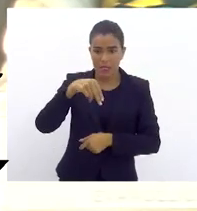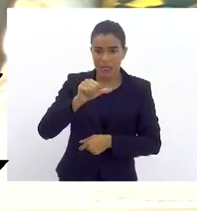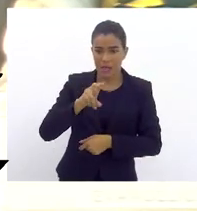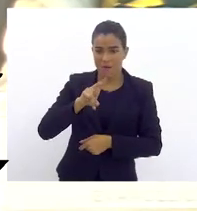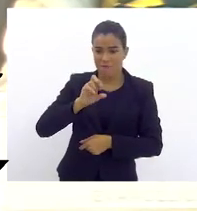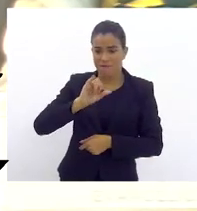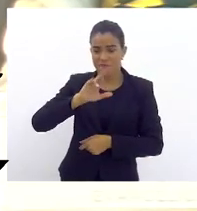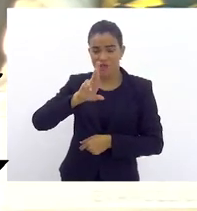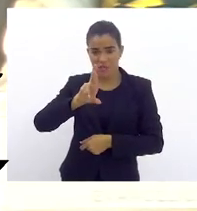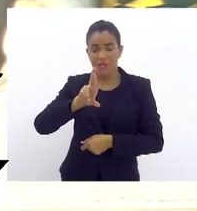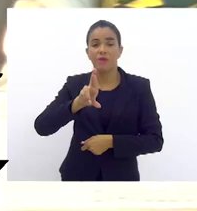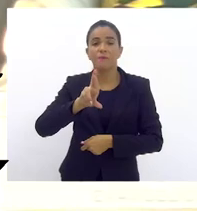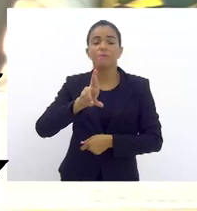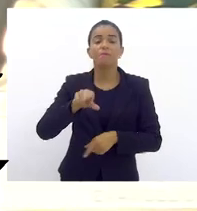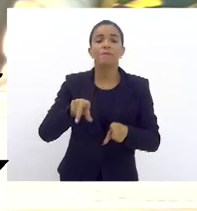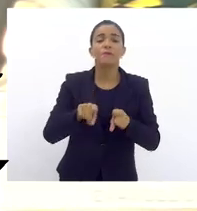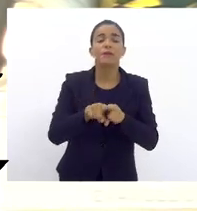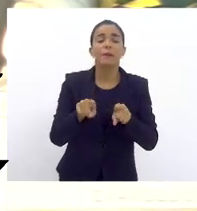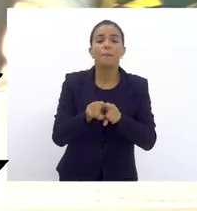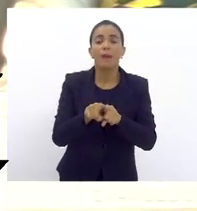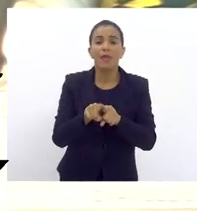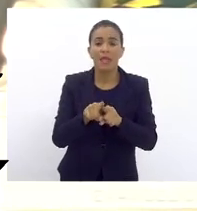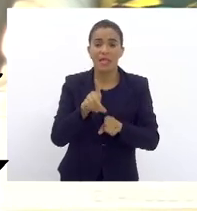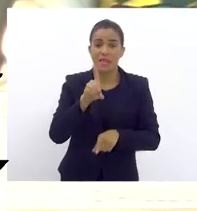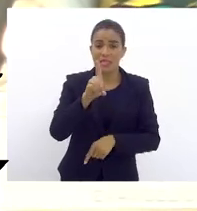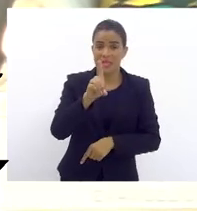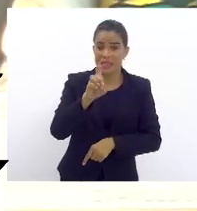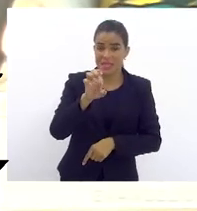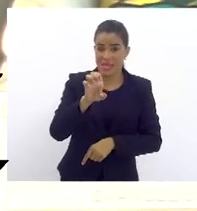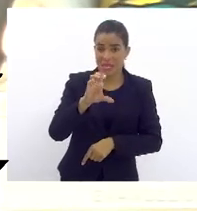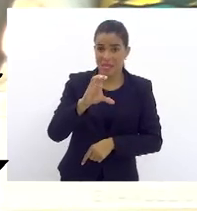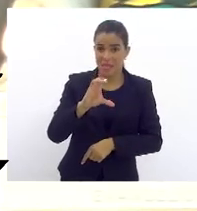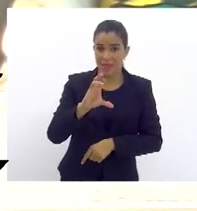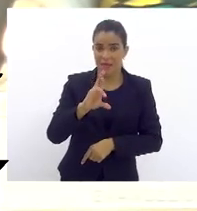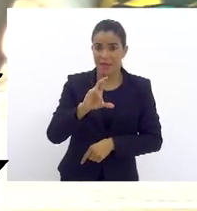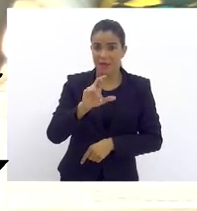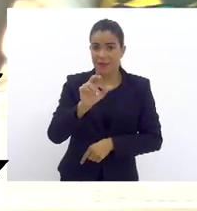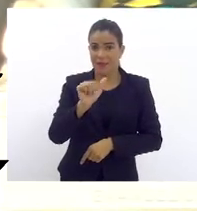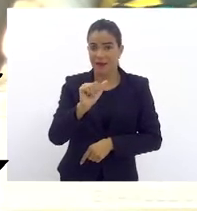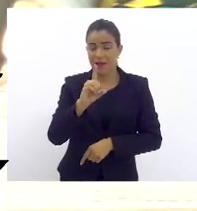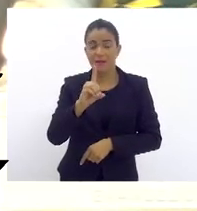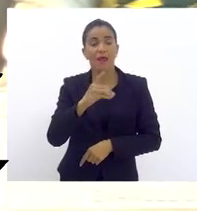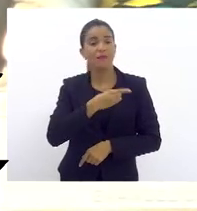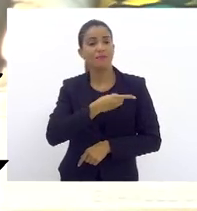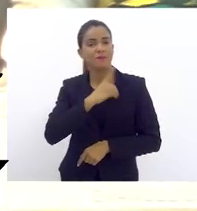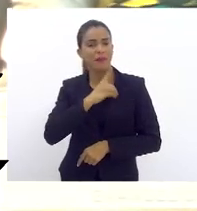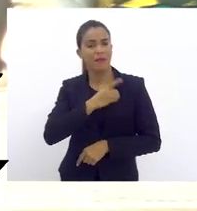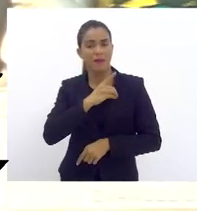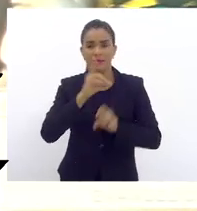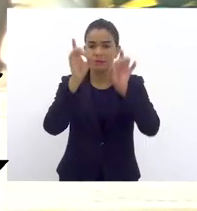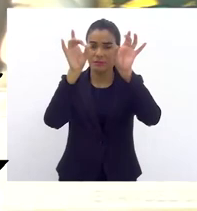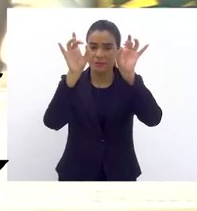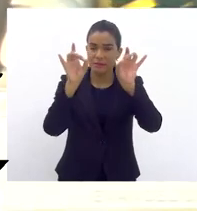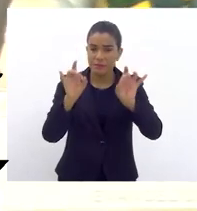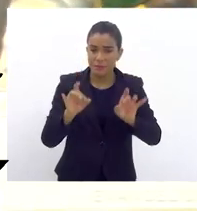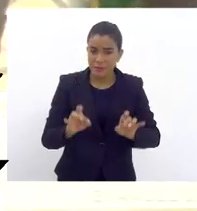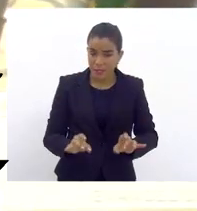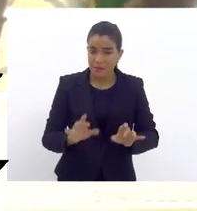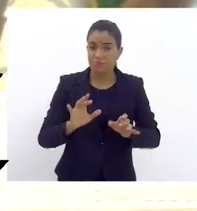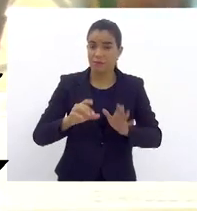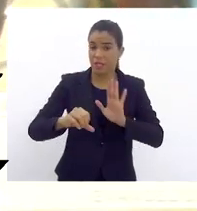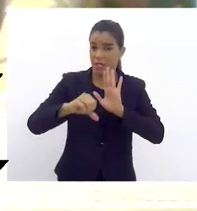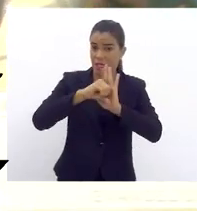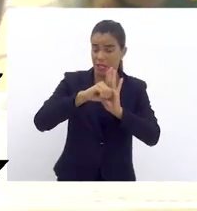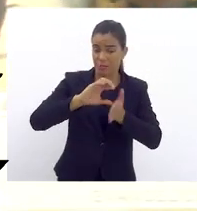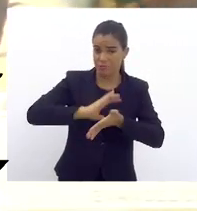Superintendência também através da decade a decade é a delegacia especializada de crimes de intolerância inclusive